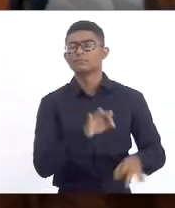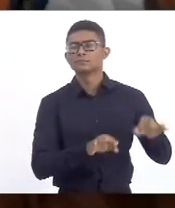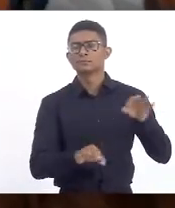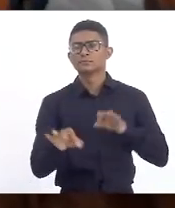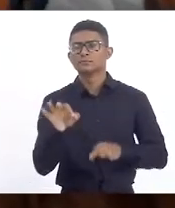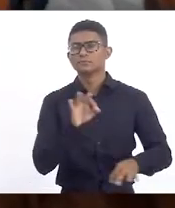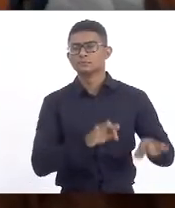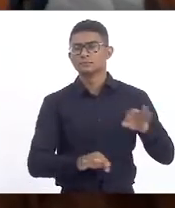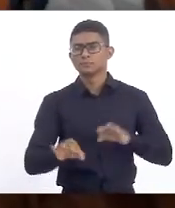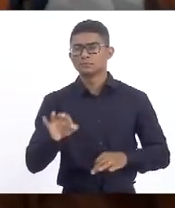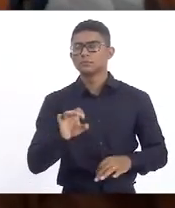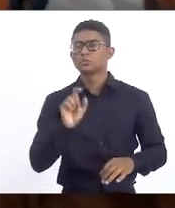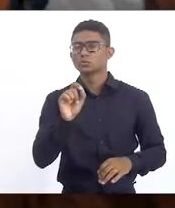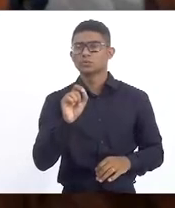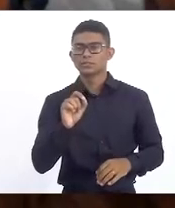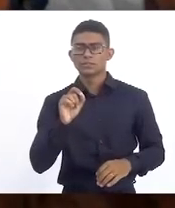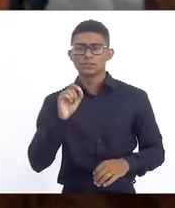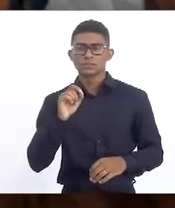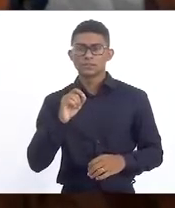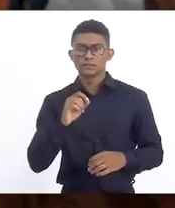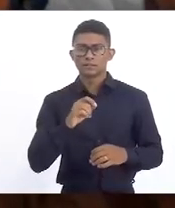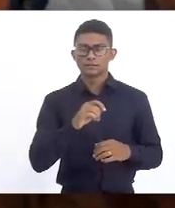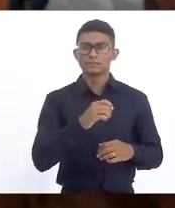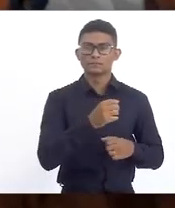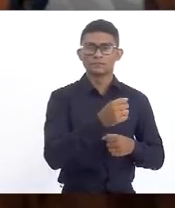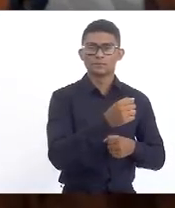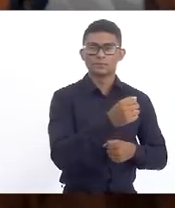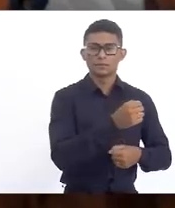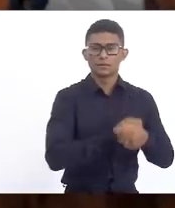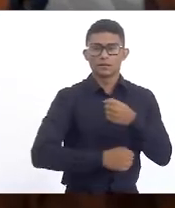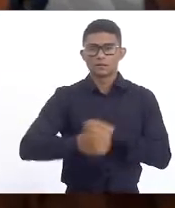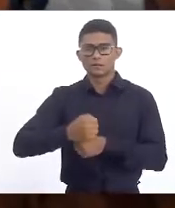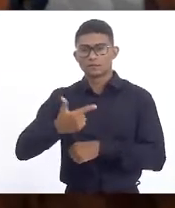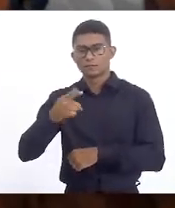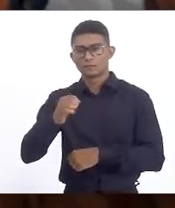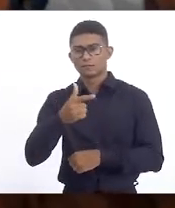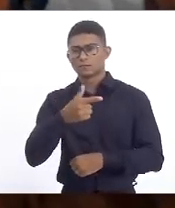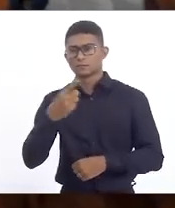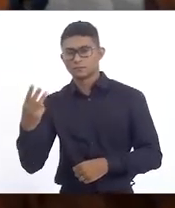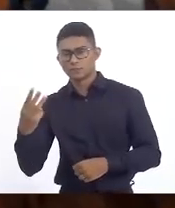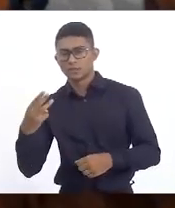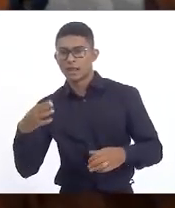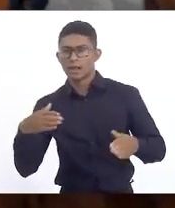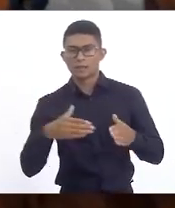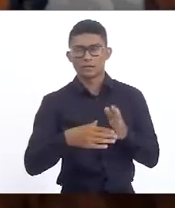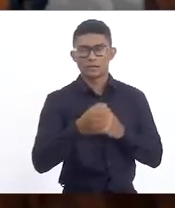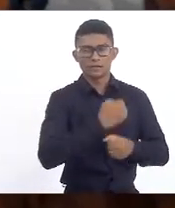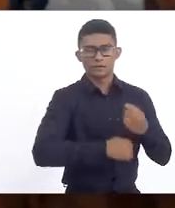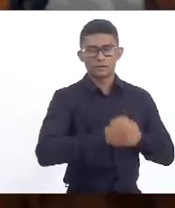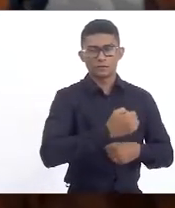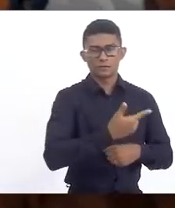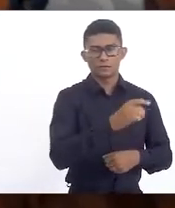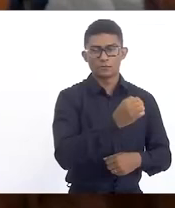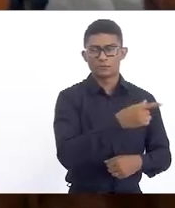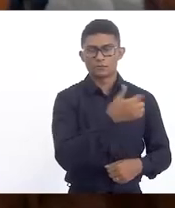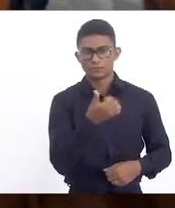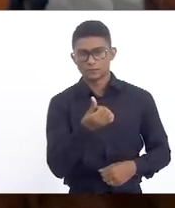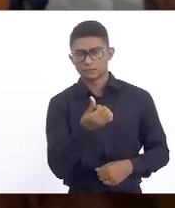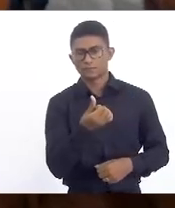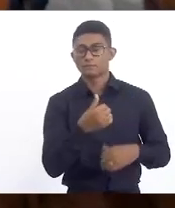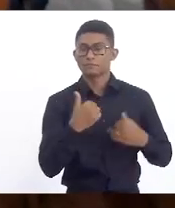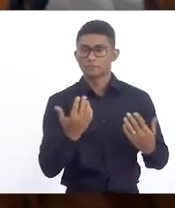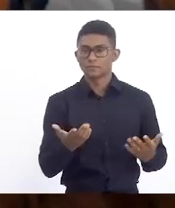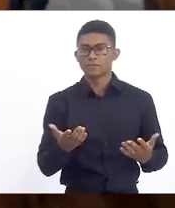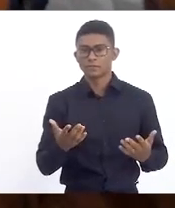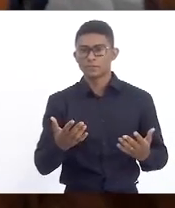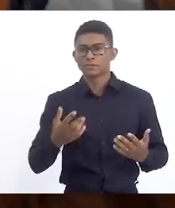23 a 26. Então, se a gente, não existe política pública sem dados e sem planejamento. Então, esse diálogo